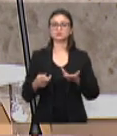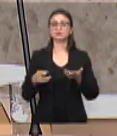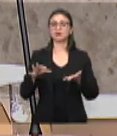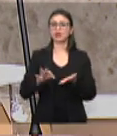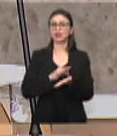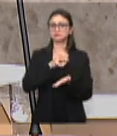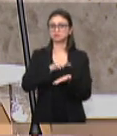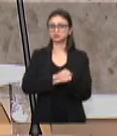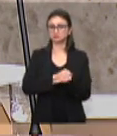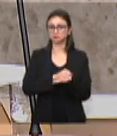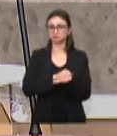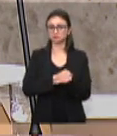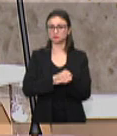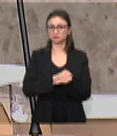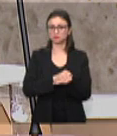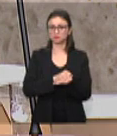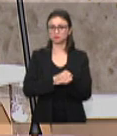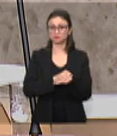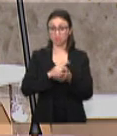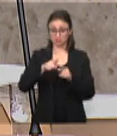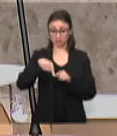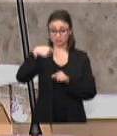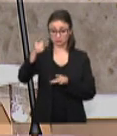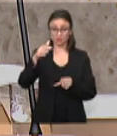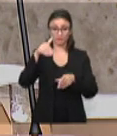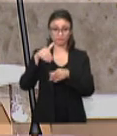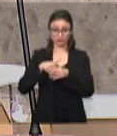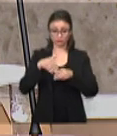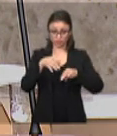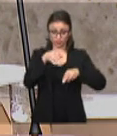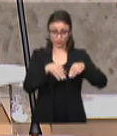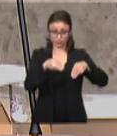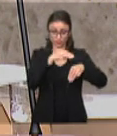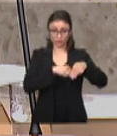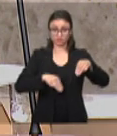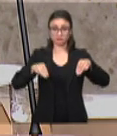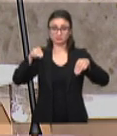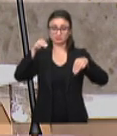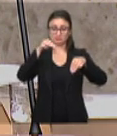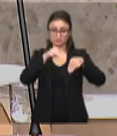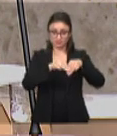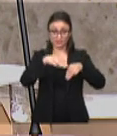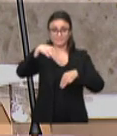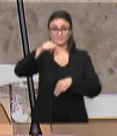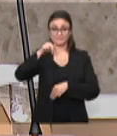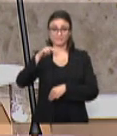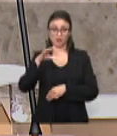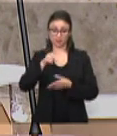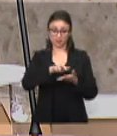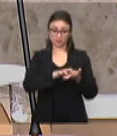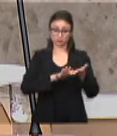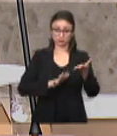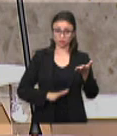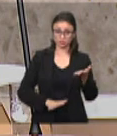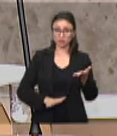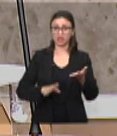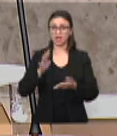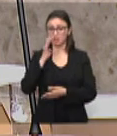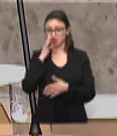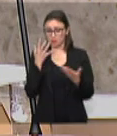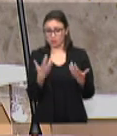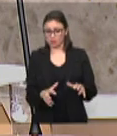registro. Após o voto do ministro Marco Aurélio, relator, que